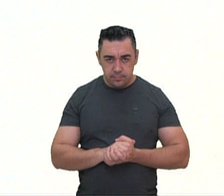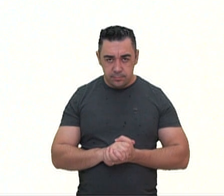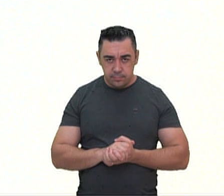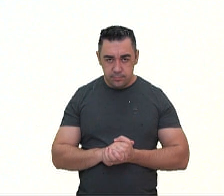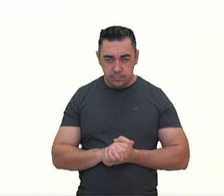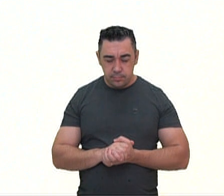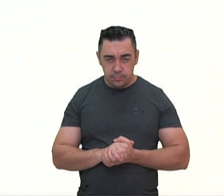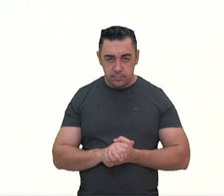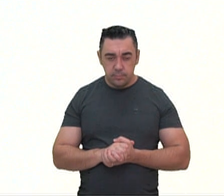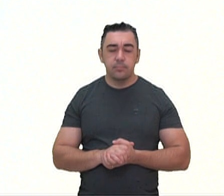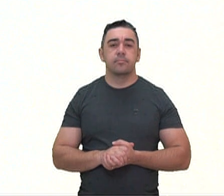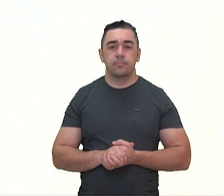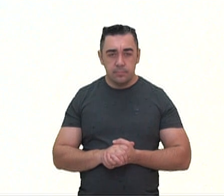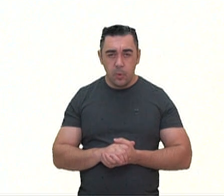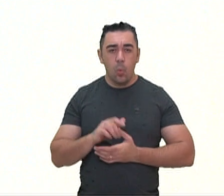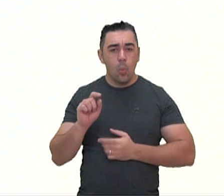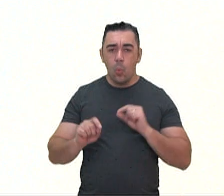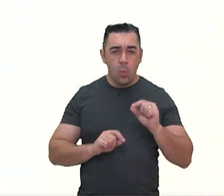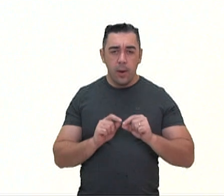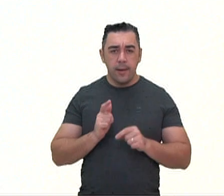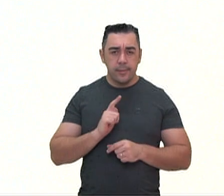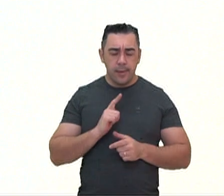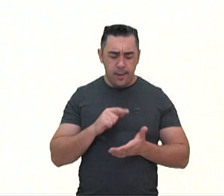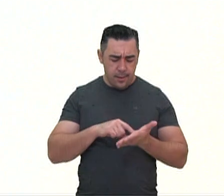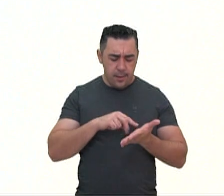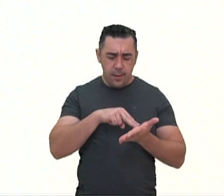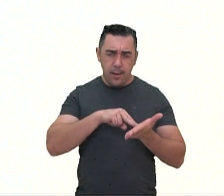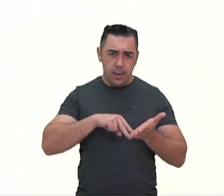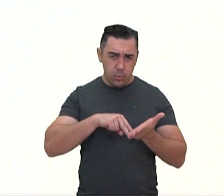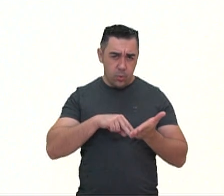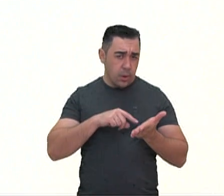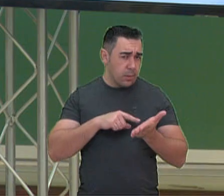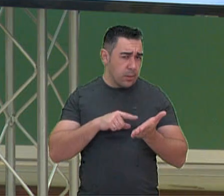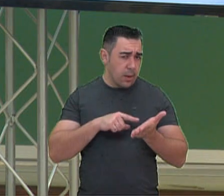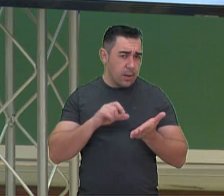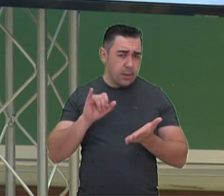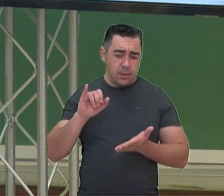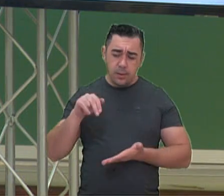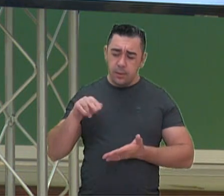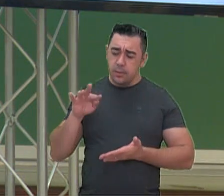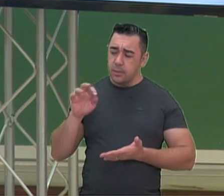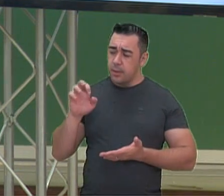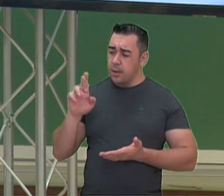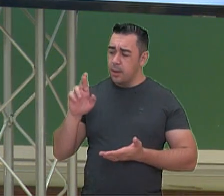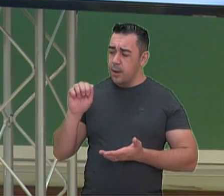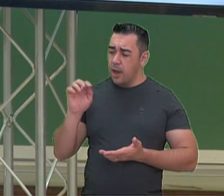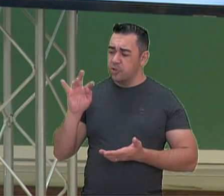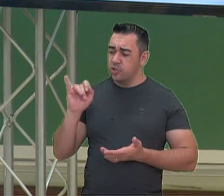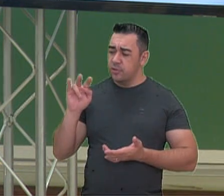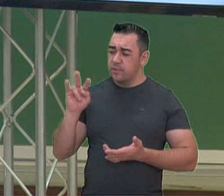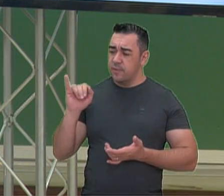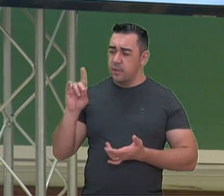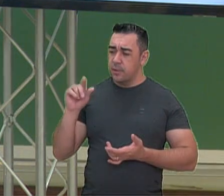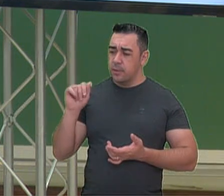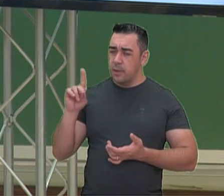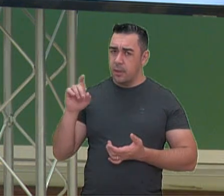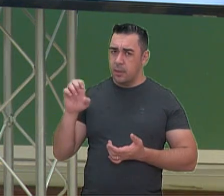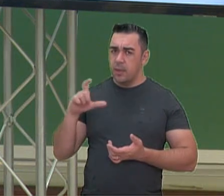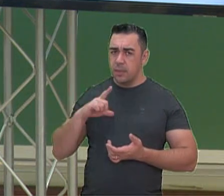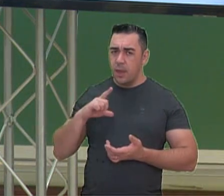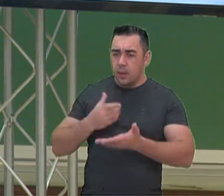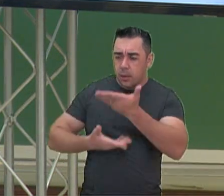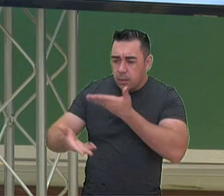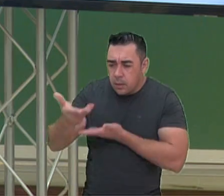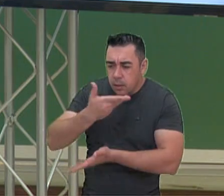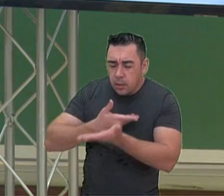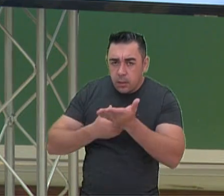a interatividade a leitores? Interatividade significa uma pessoa interagindo comigo,